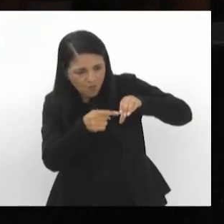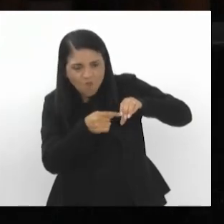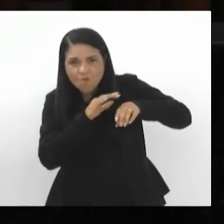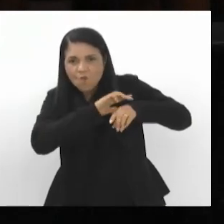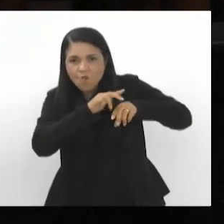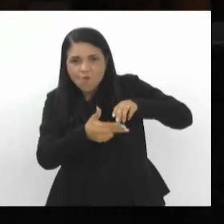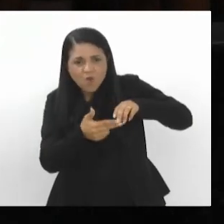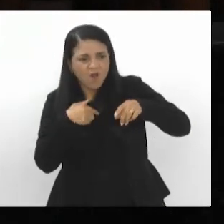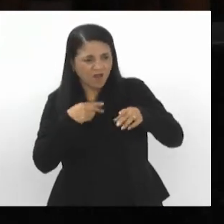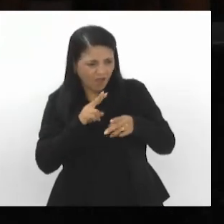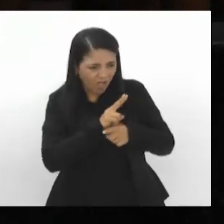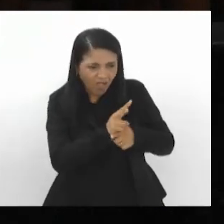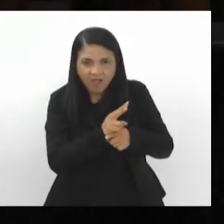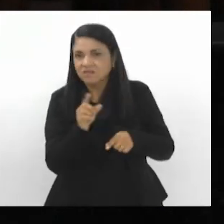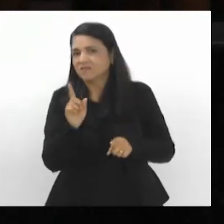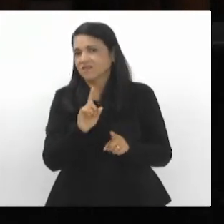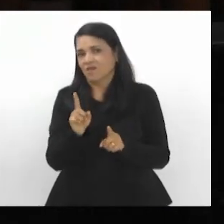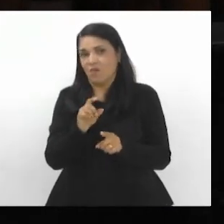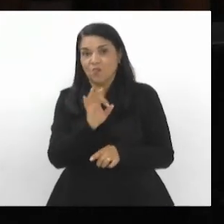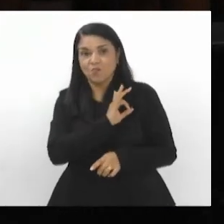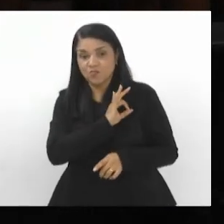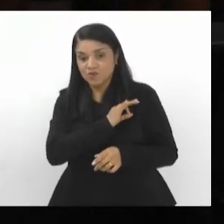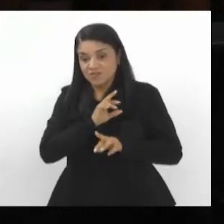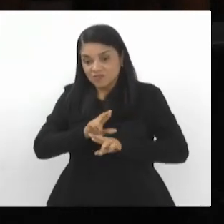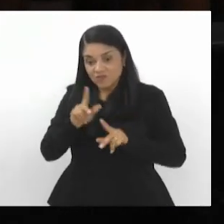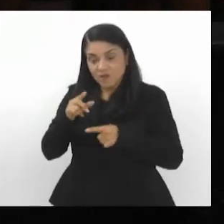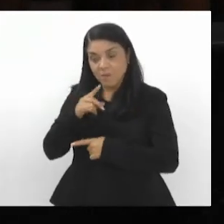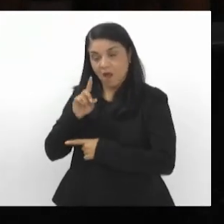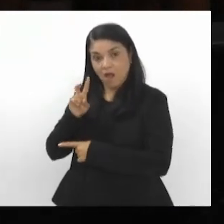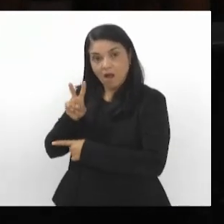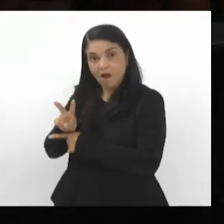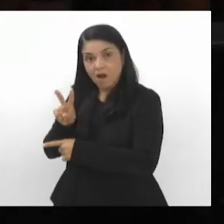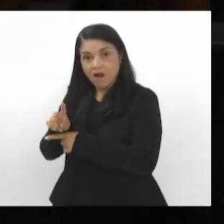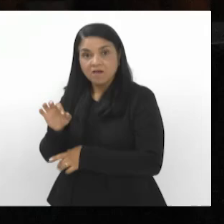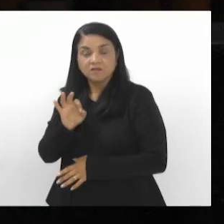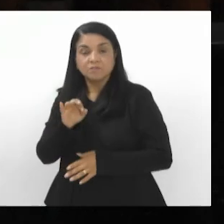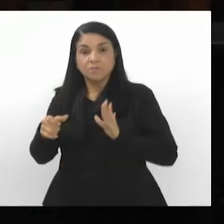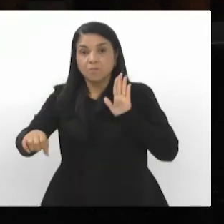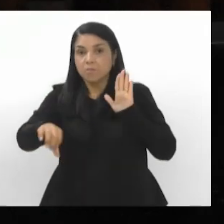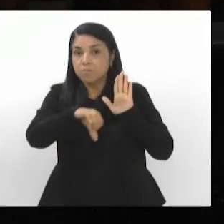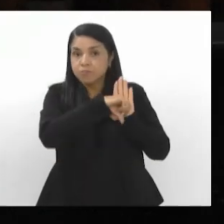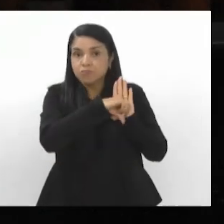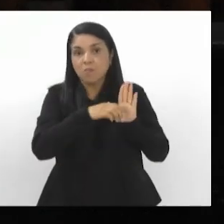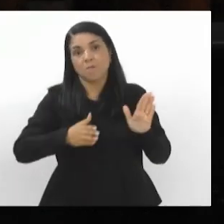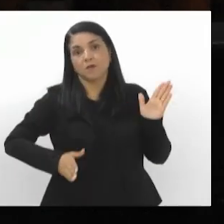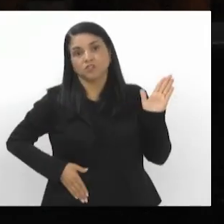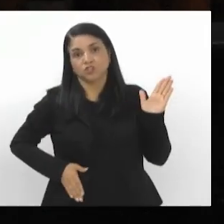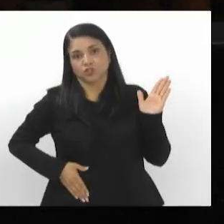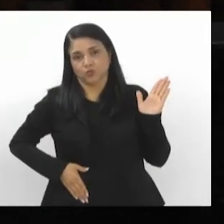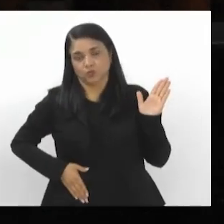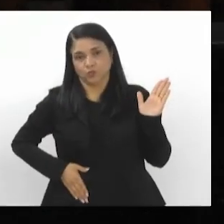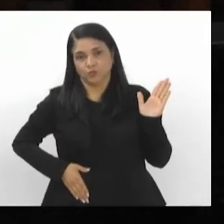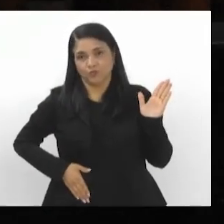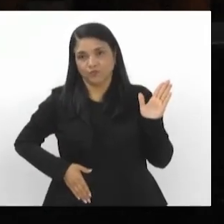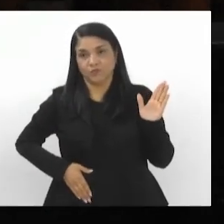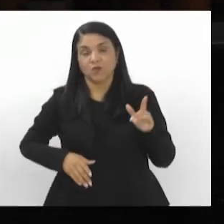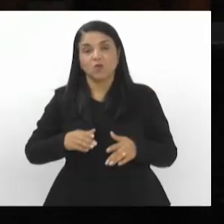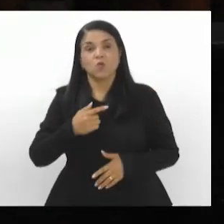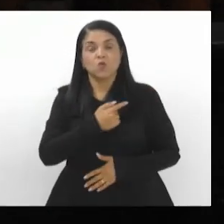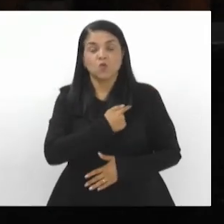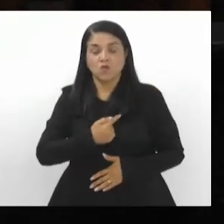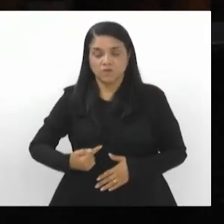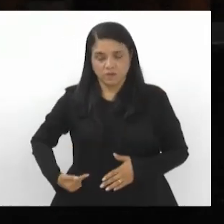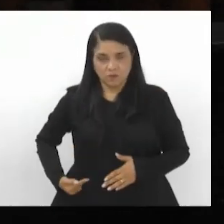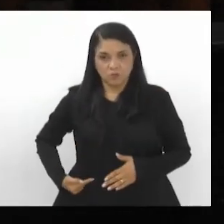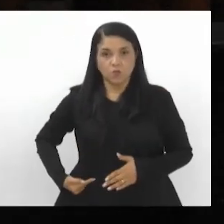combater o criminoso, tirar das ruas os bandidos. Não ficar vendo carro. Não ficar vendo carro. E o Cláudio Castro, nosso governador, entendeu